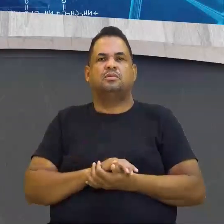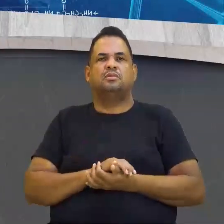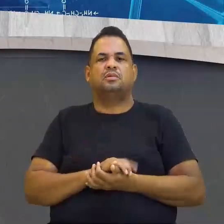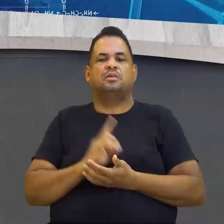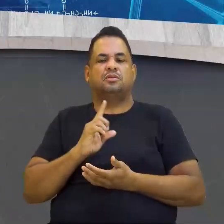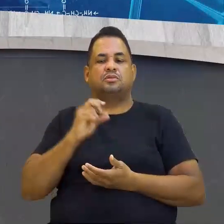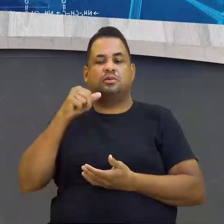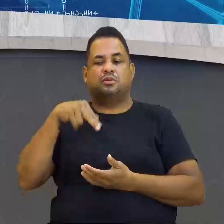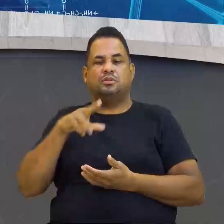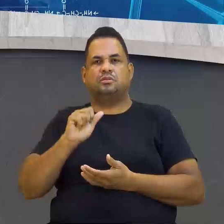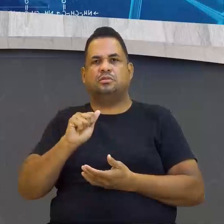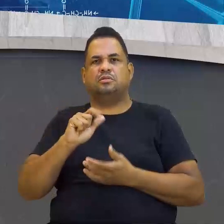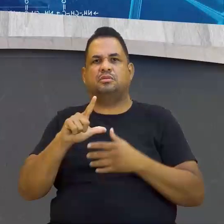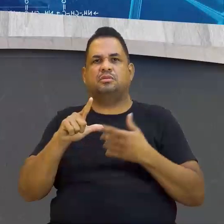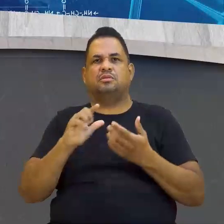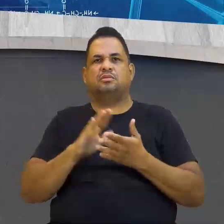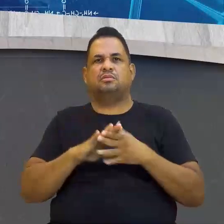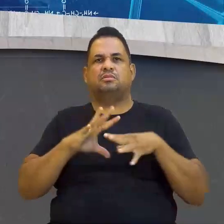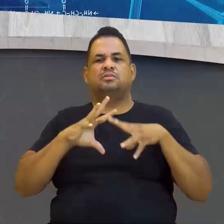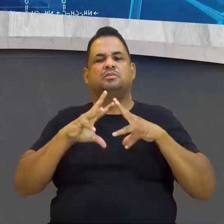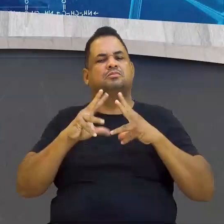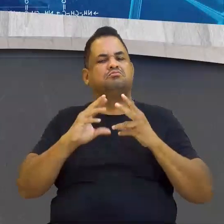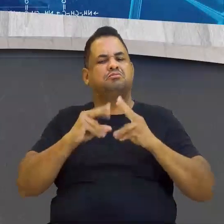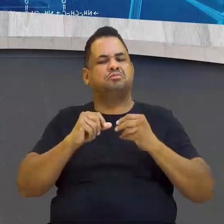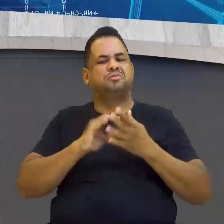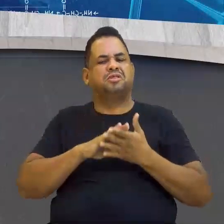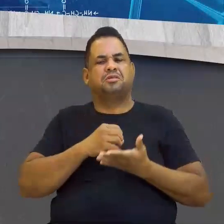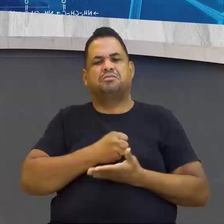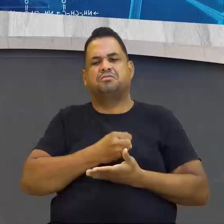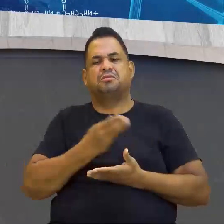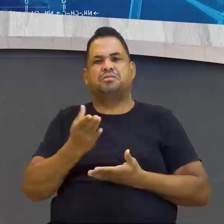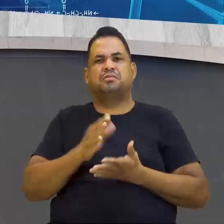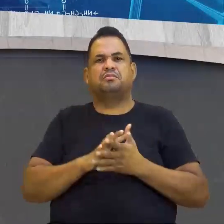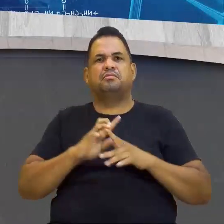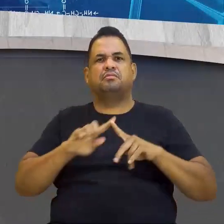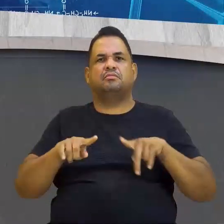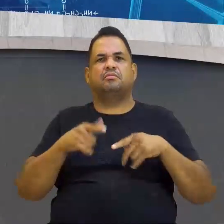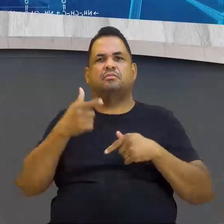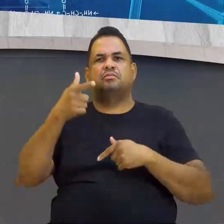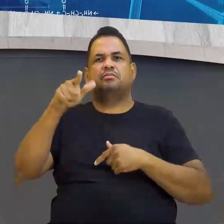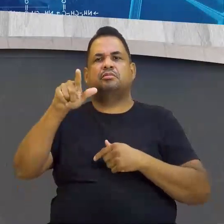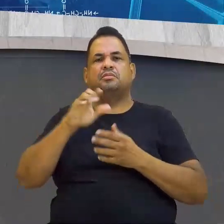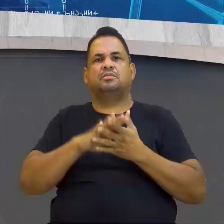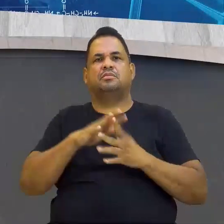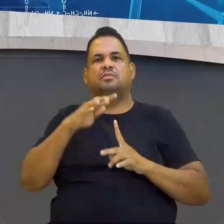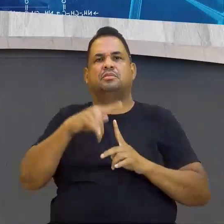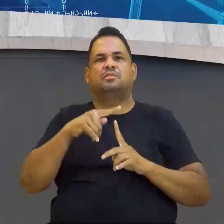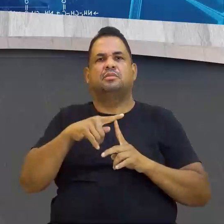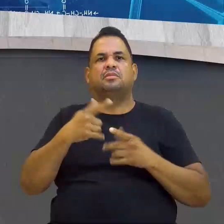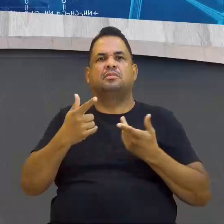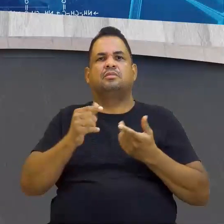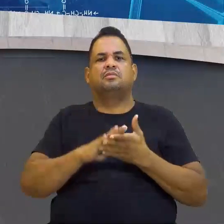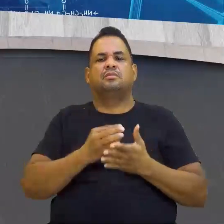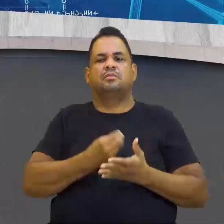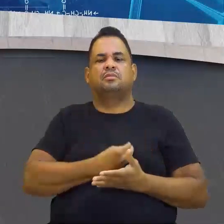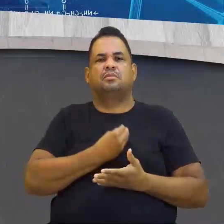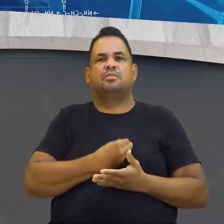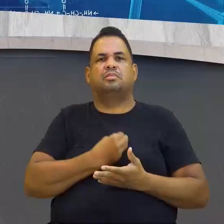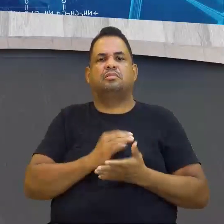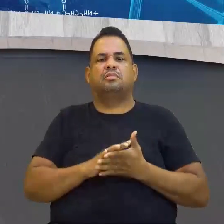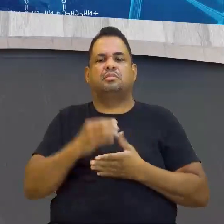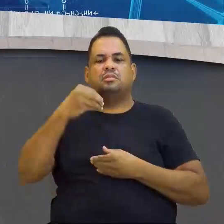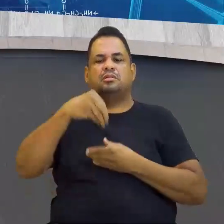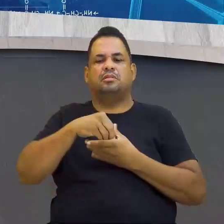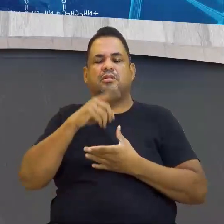sódio. O cloreto de sódio, sim, ele está em maior quantidade, mas nós temos outros tipos de sais que estão presentes na